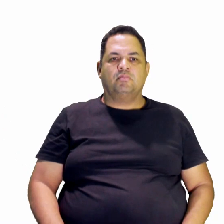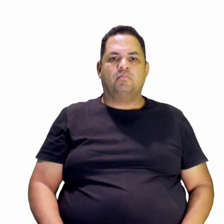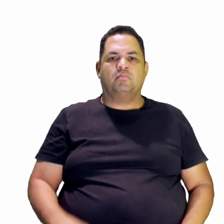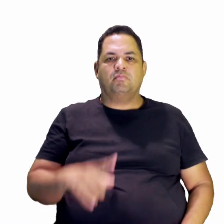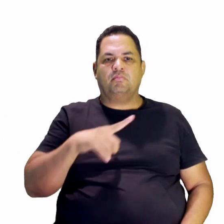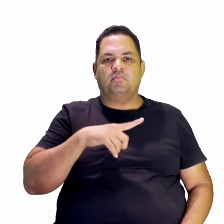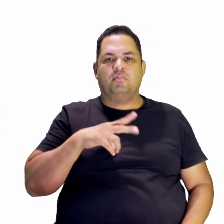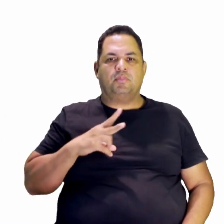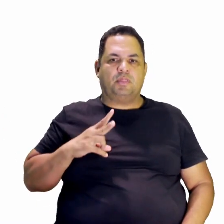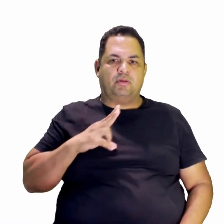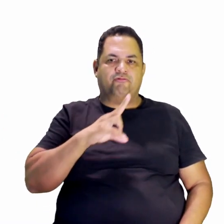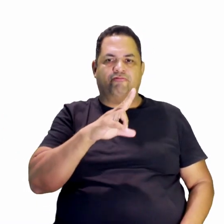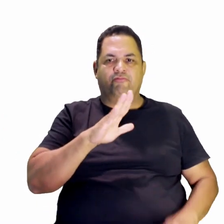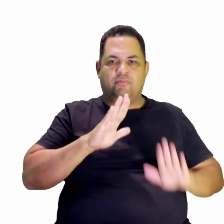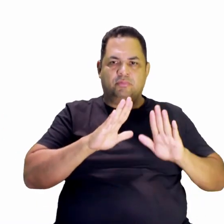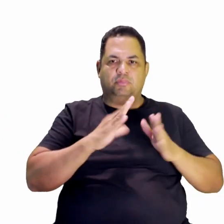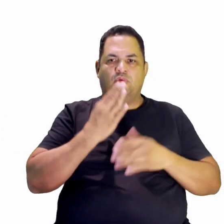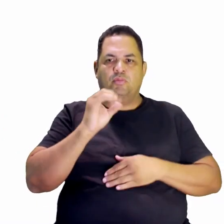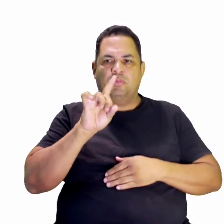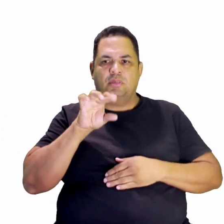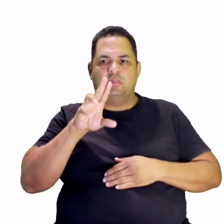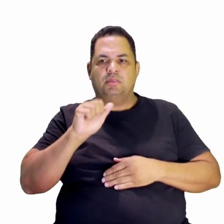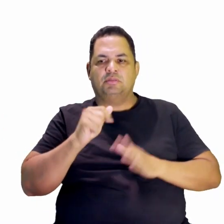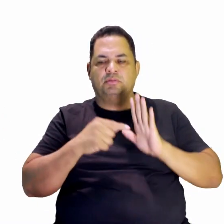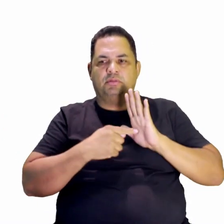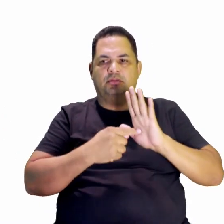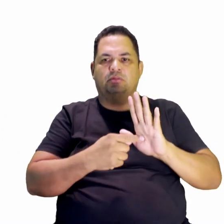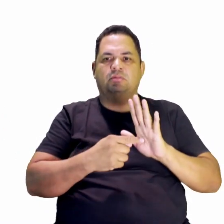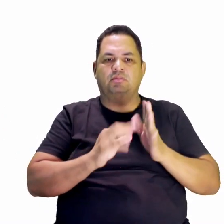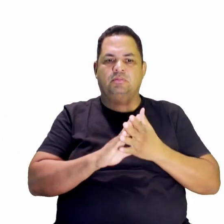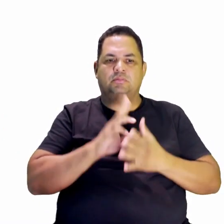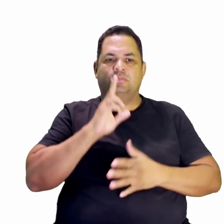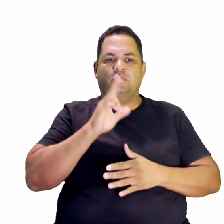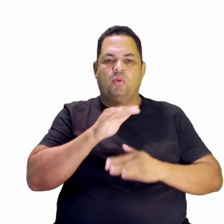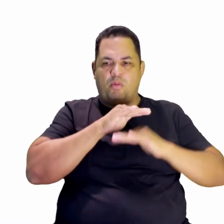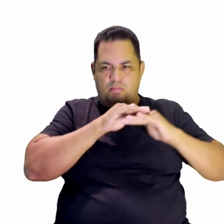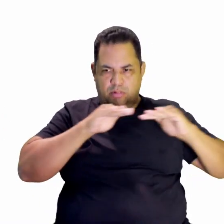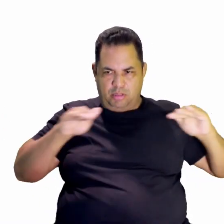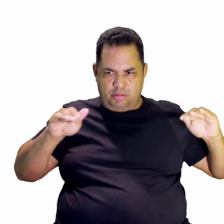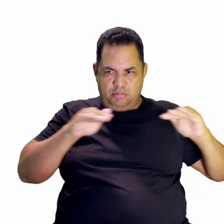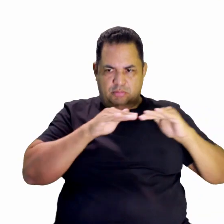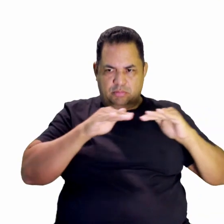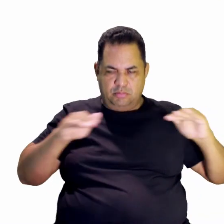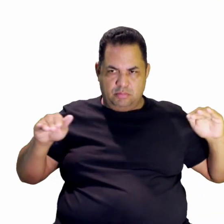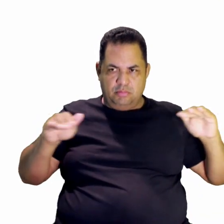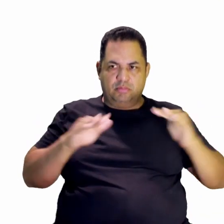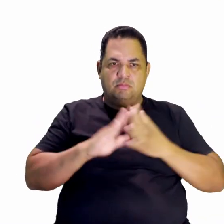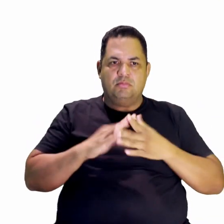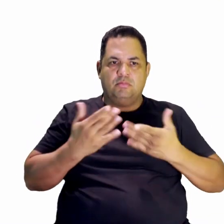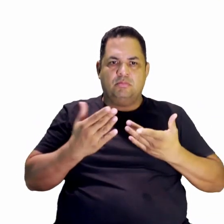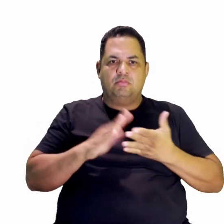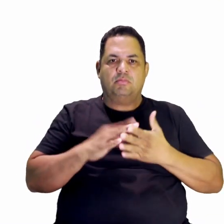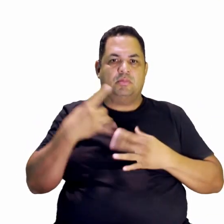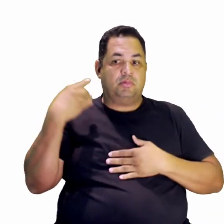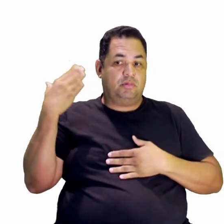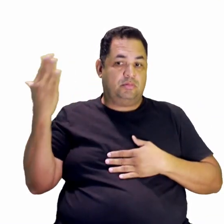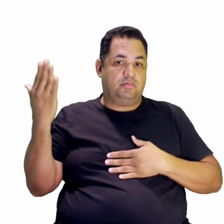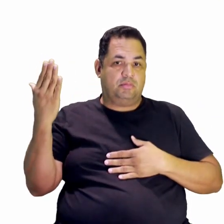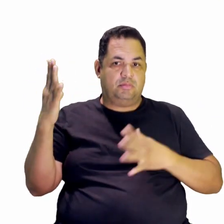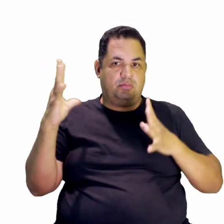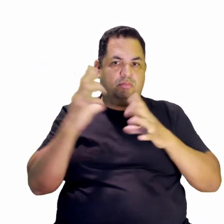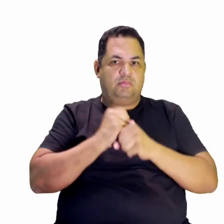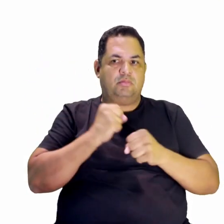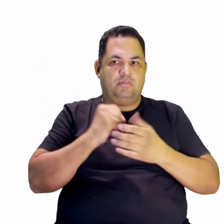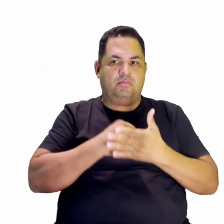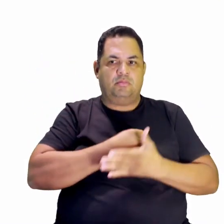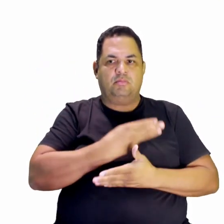recebe a ação das forças coplanares indicadas. Coplanares que estão no mesmo plano, né? Nas condições da figura,